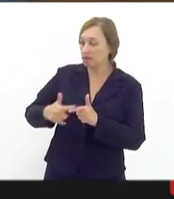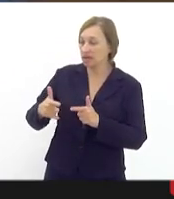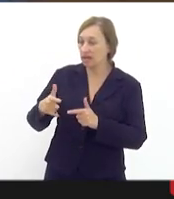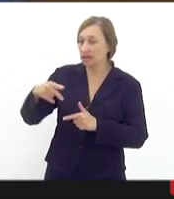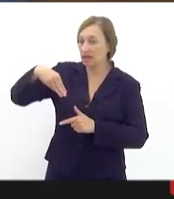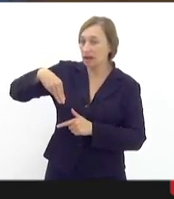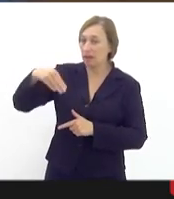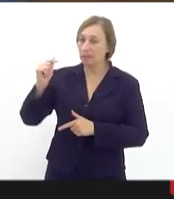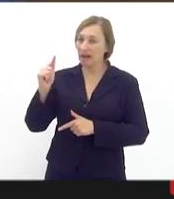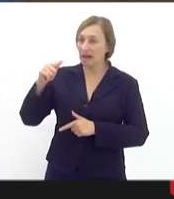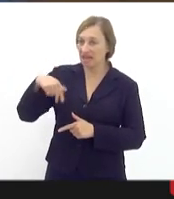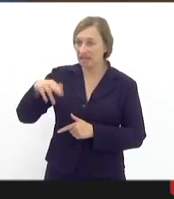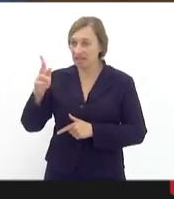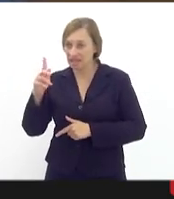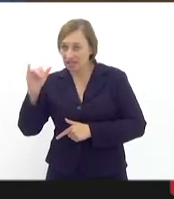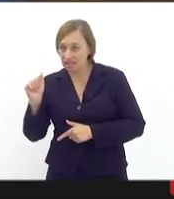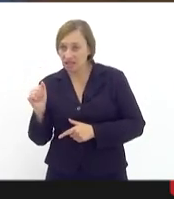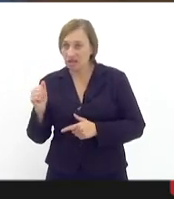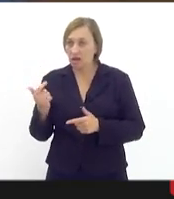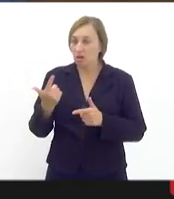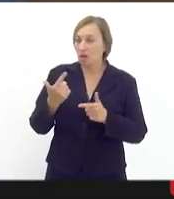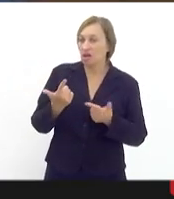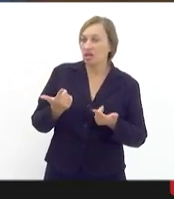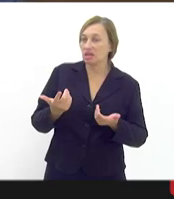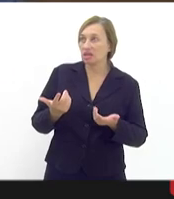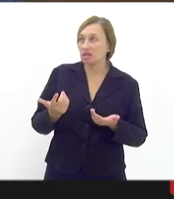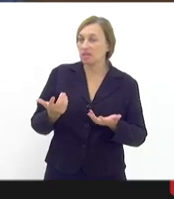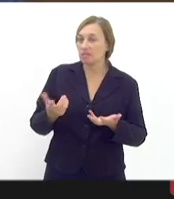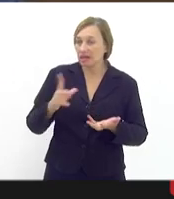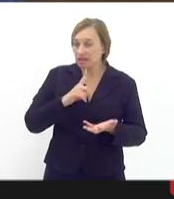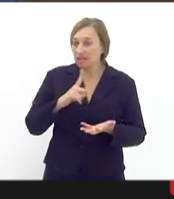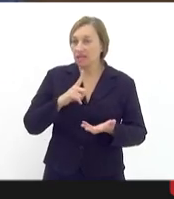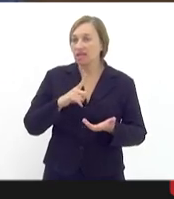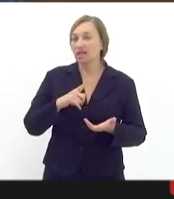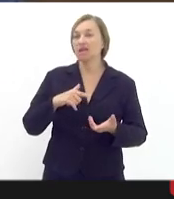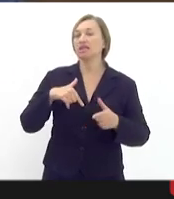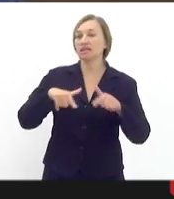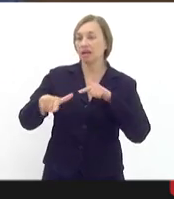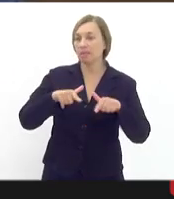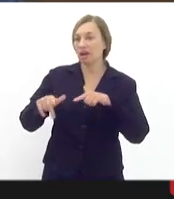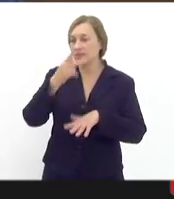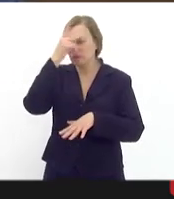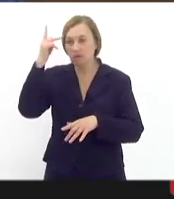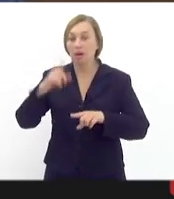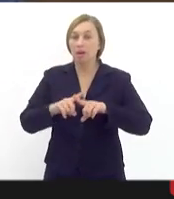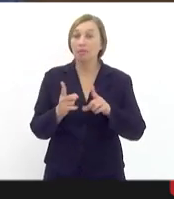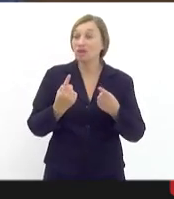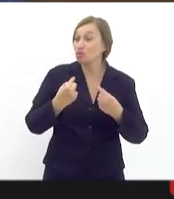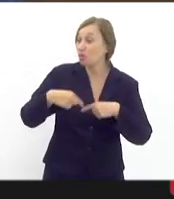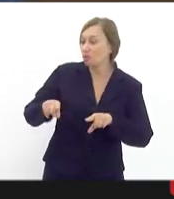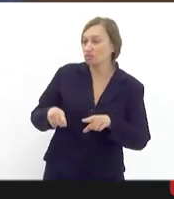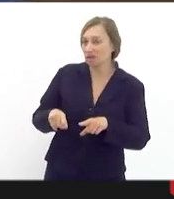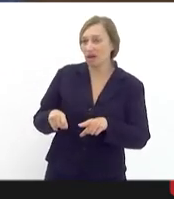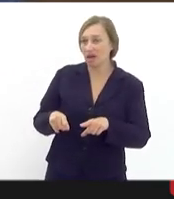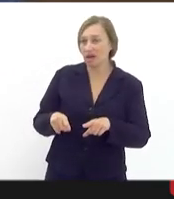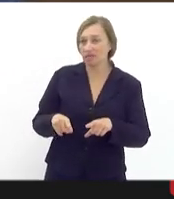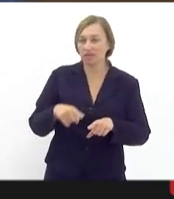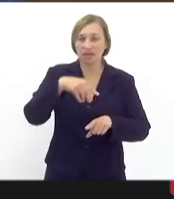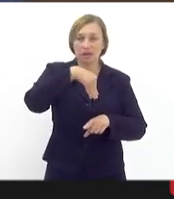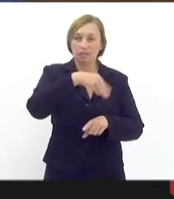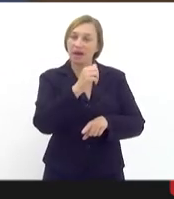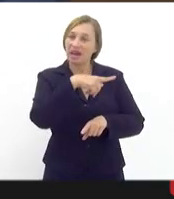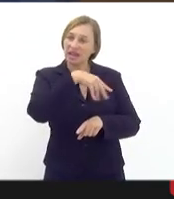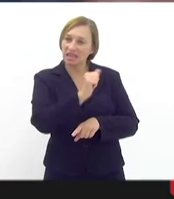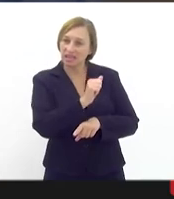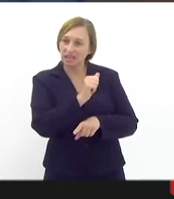para garantir o desemprego dos trabalhadores. Ao contrário, as máquinas é que poderiam permitir que os trabalhadores fossem menos explorados,